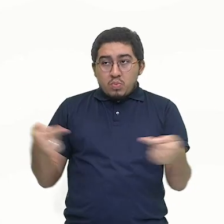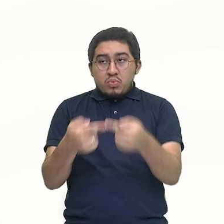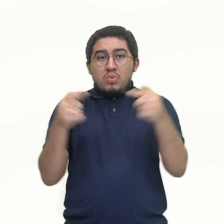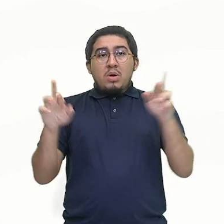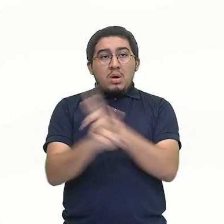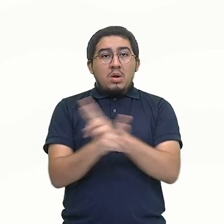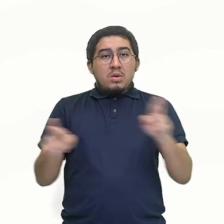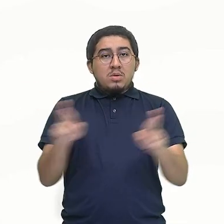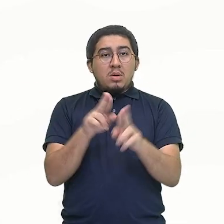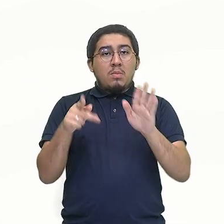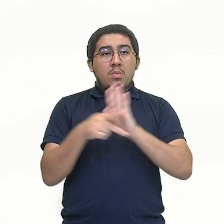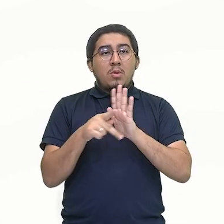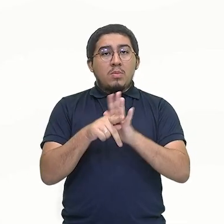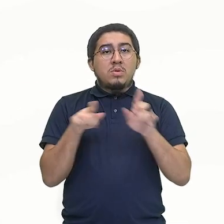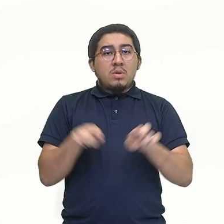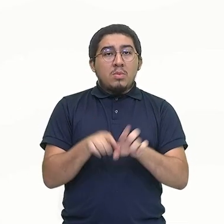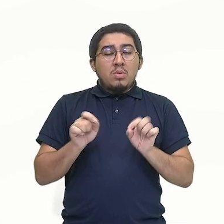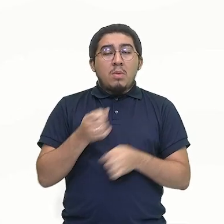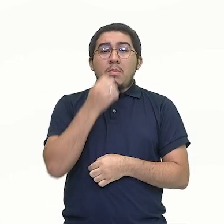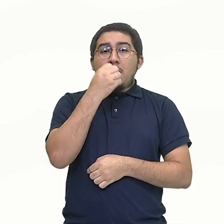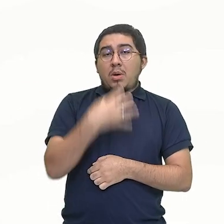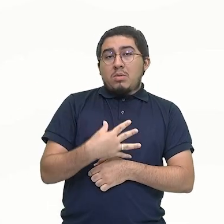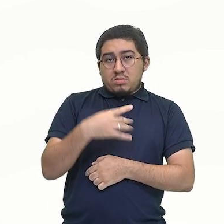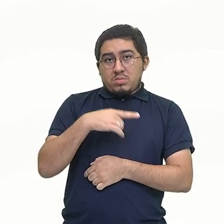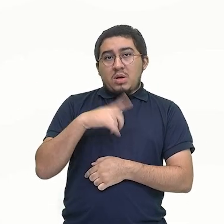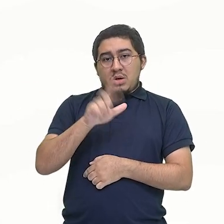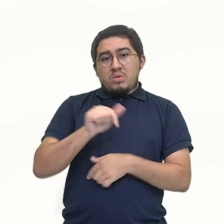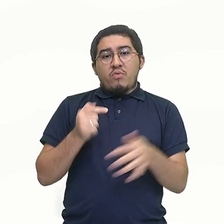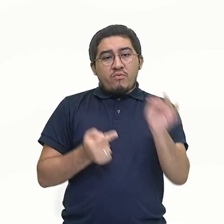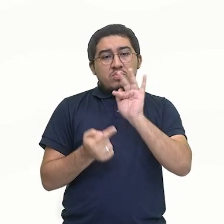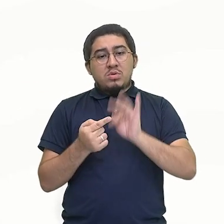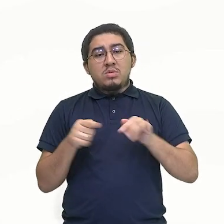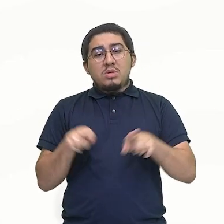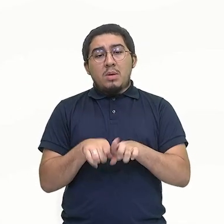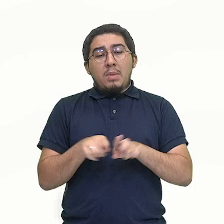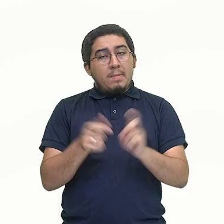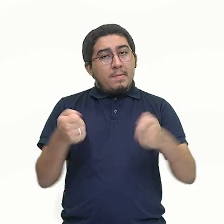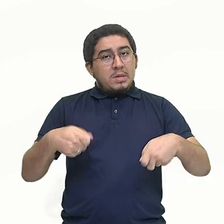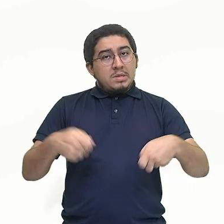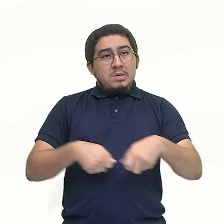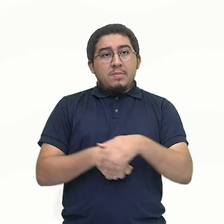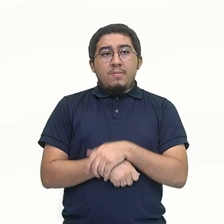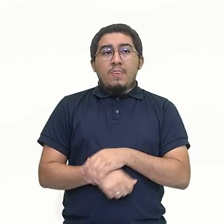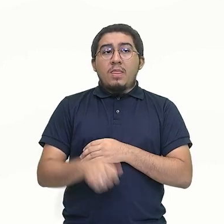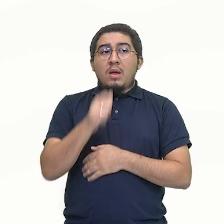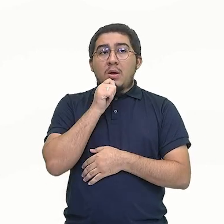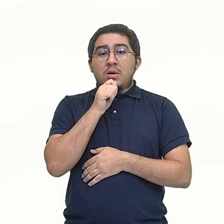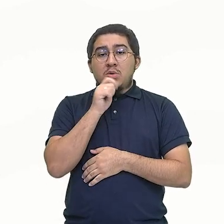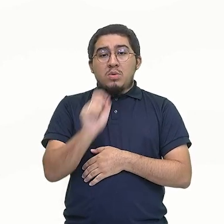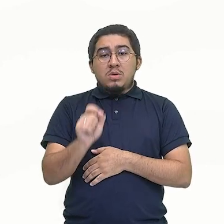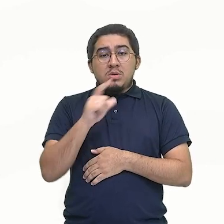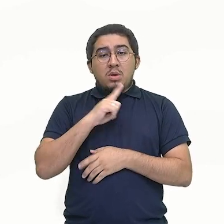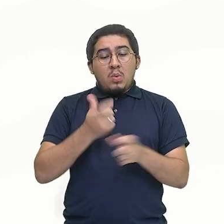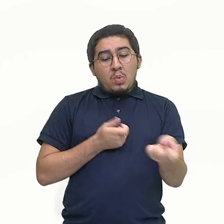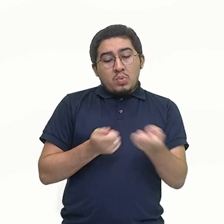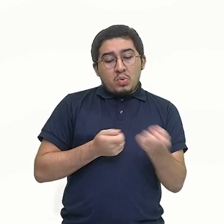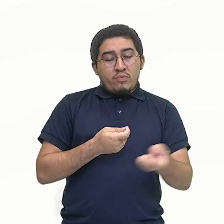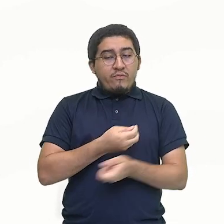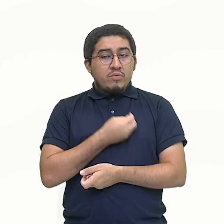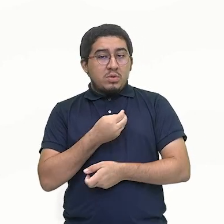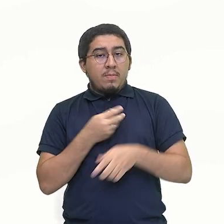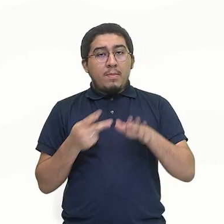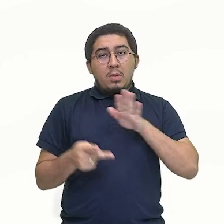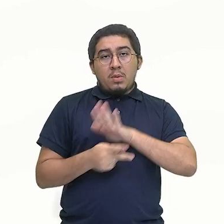seja, ela é muito boa em realizar aquela função que ela deve exercer, bem como na manutenção da vida,